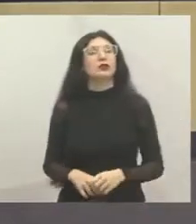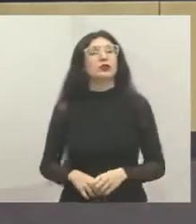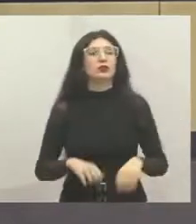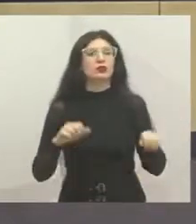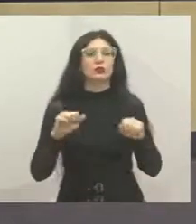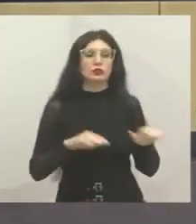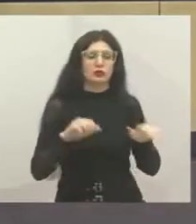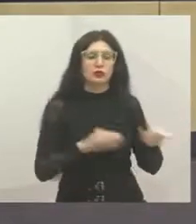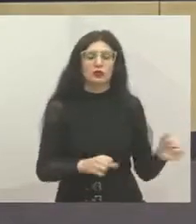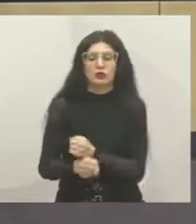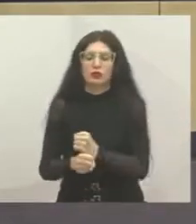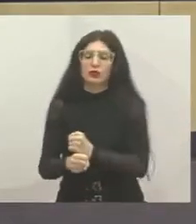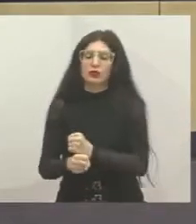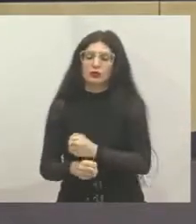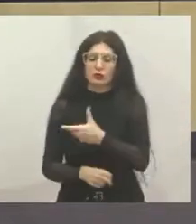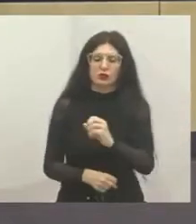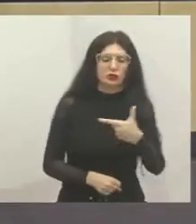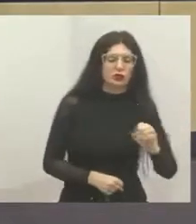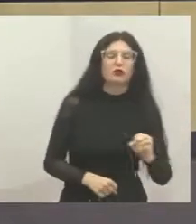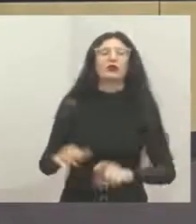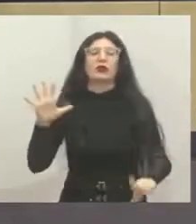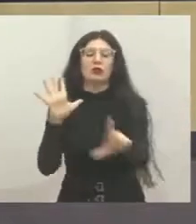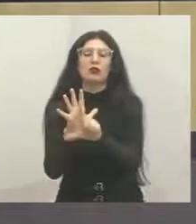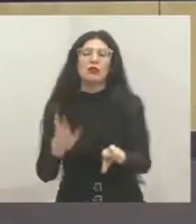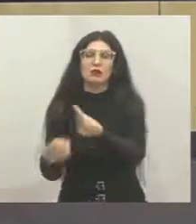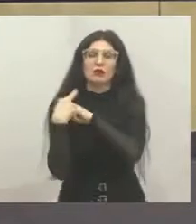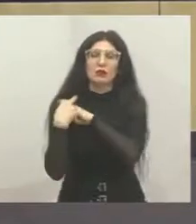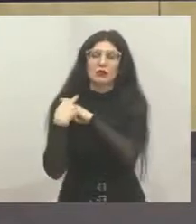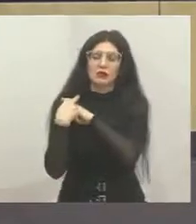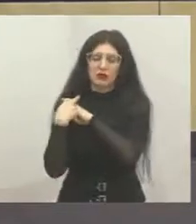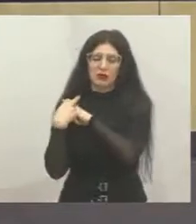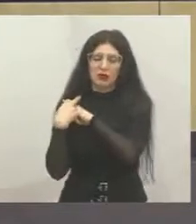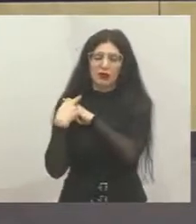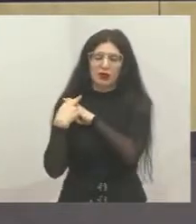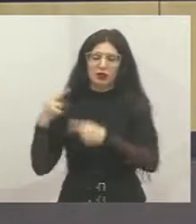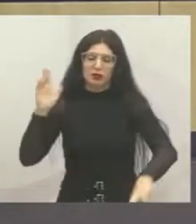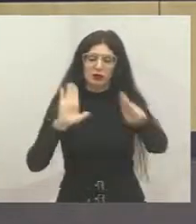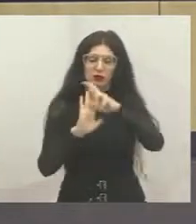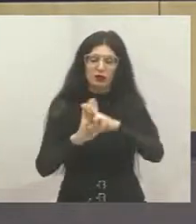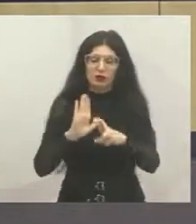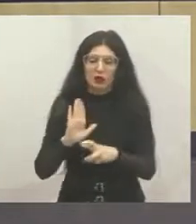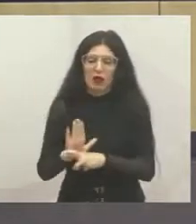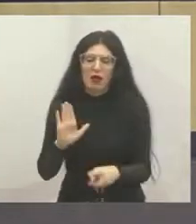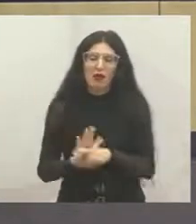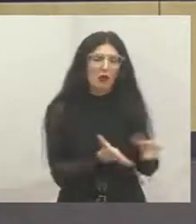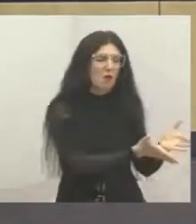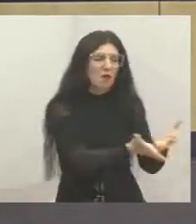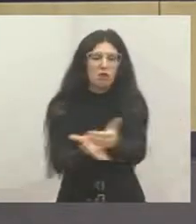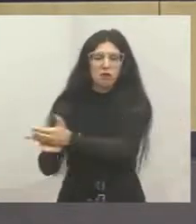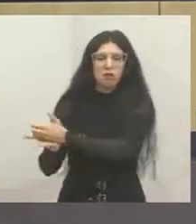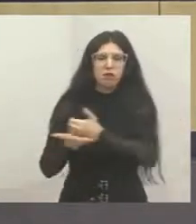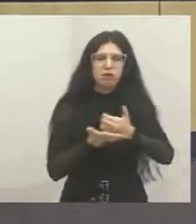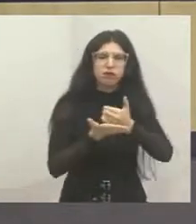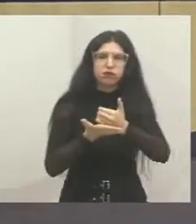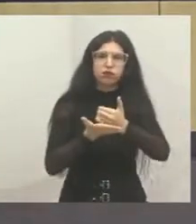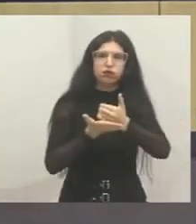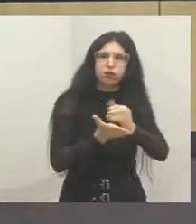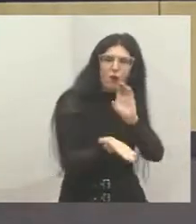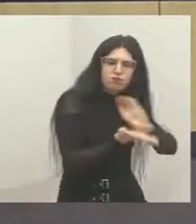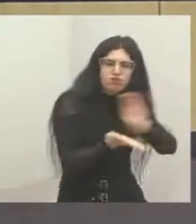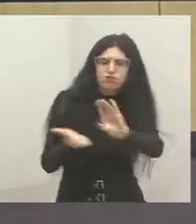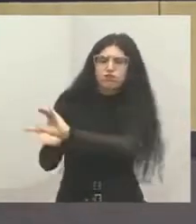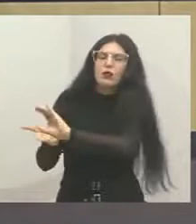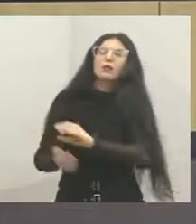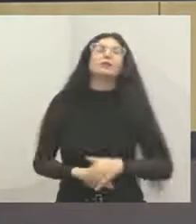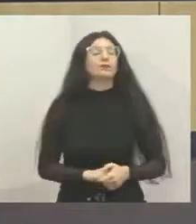em observância ao disposto na Lei de Responsabilidade Fiscal. Registro que a audiência pública é conduzida pela